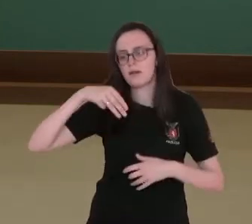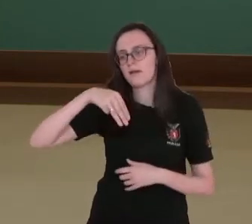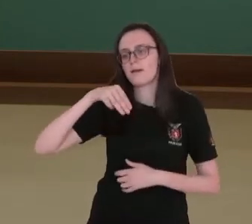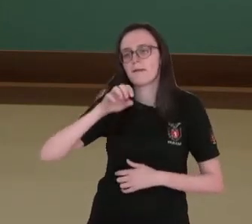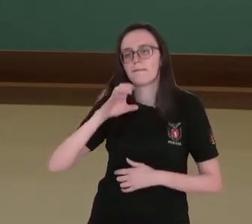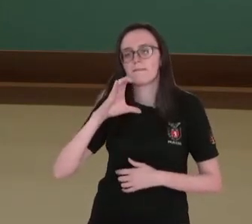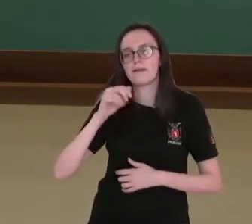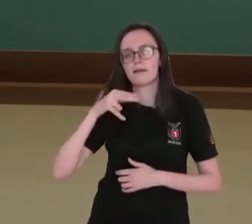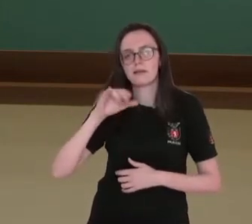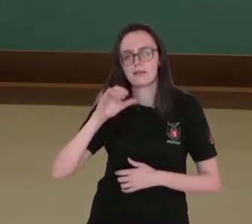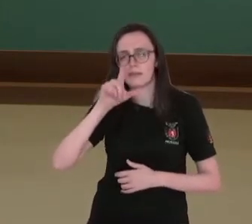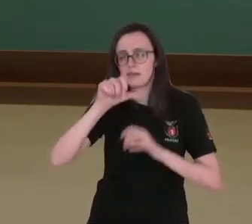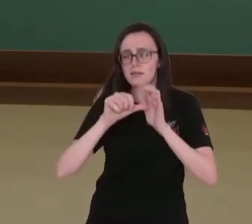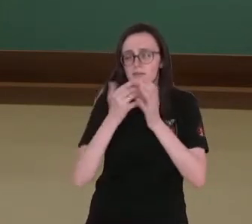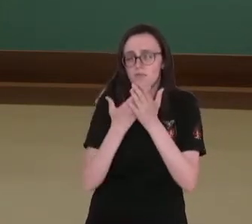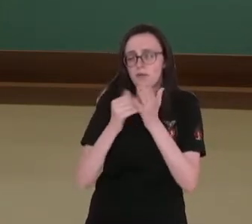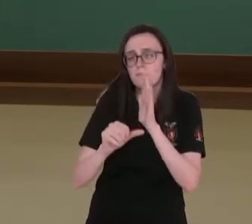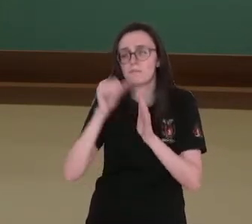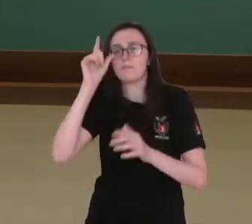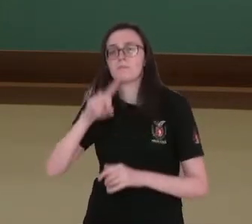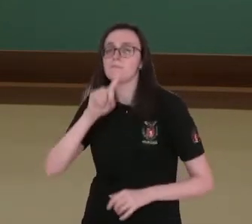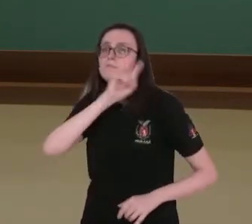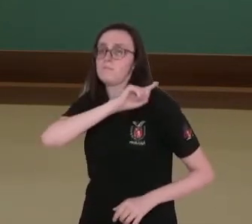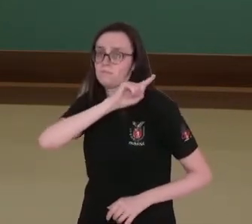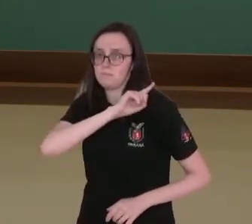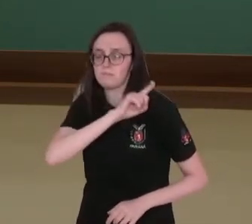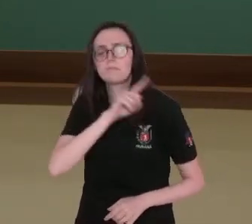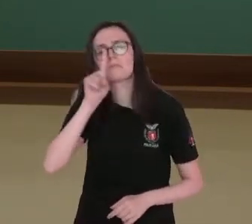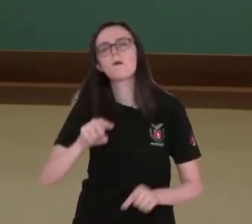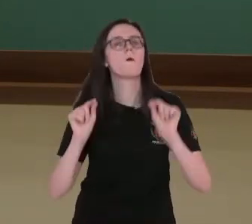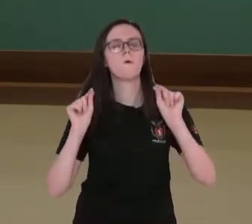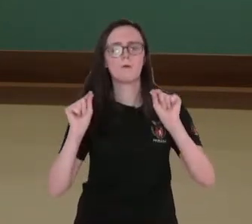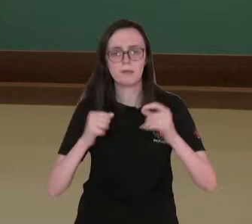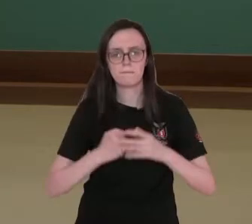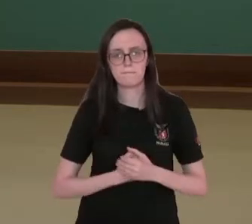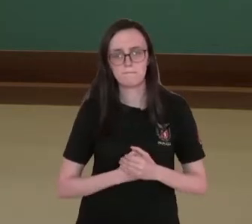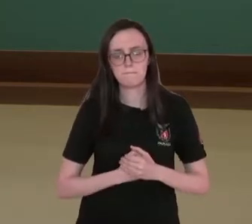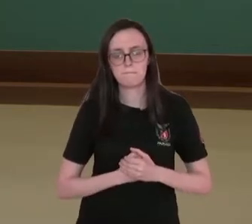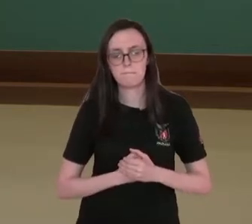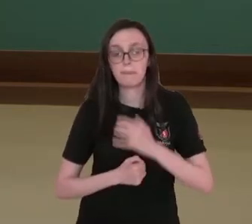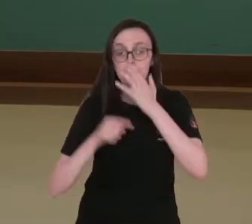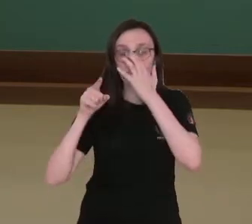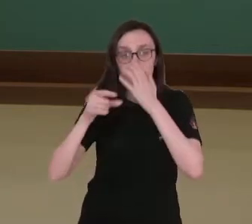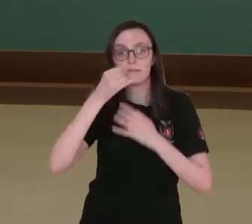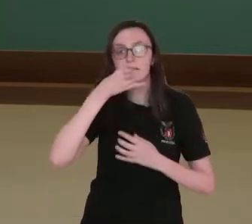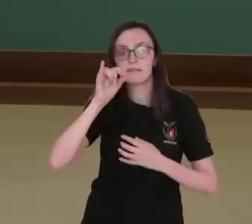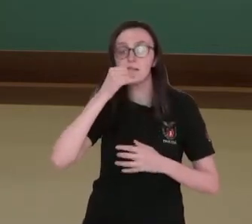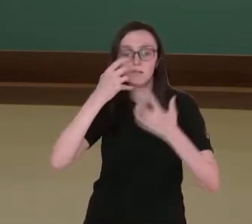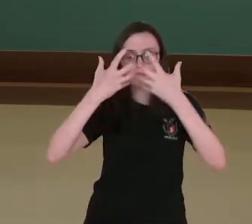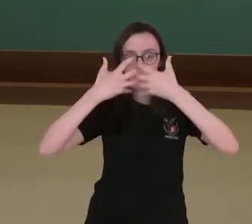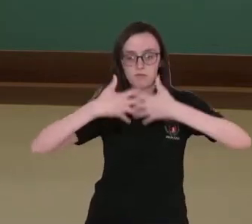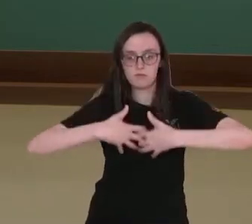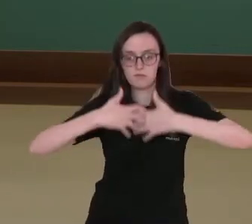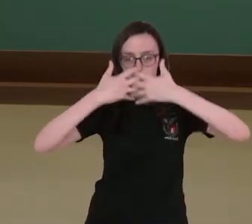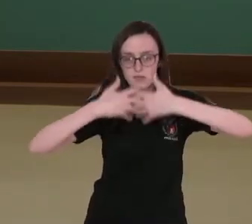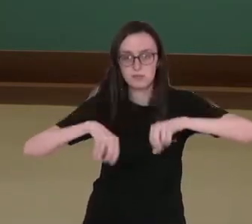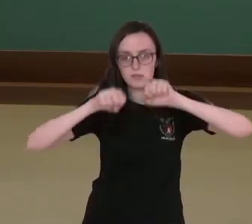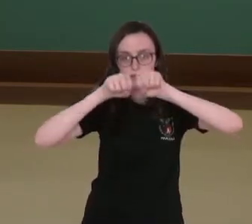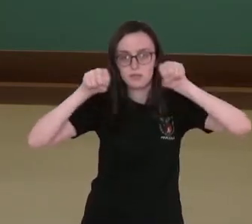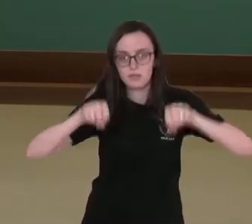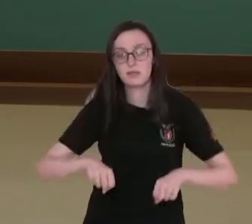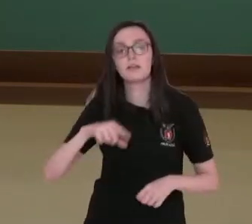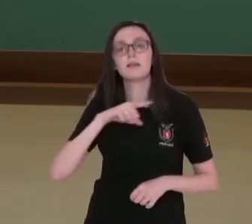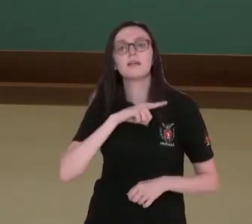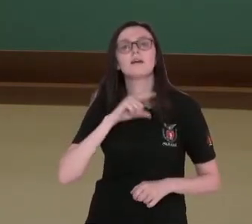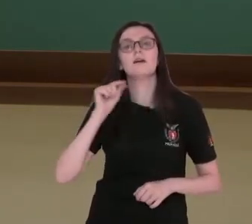você estuda na primeira série, que é a energia mecânica, pessoal, um nome dado para sistemas que tenham energia,